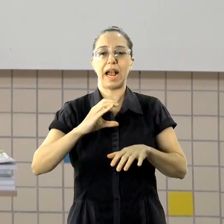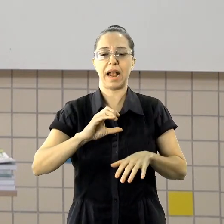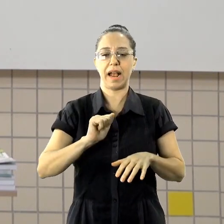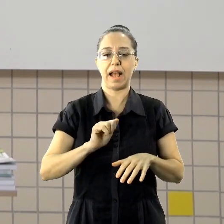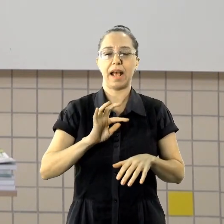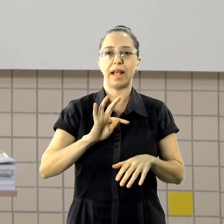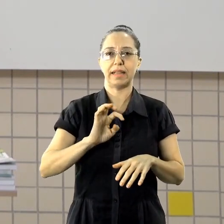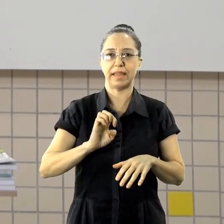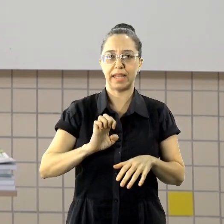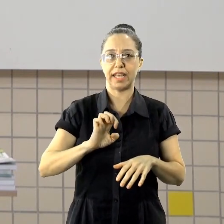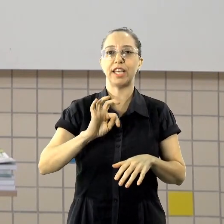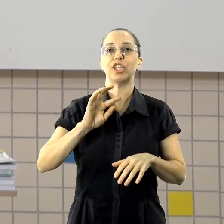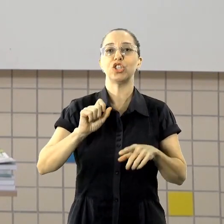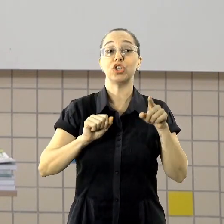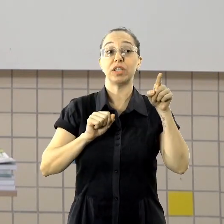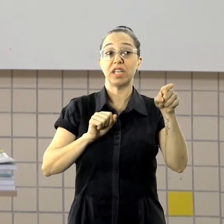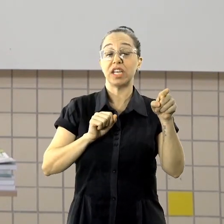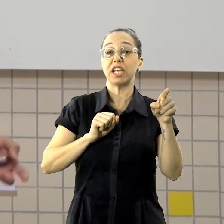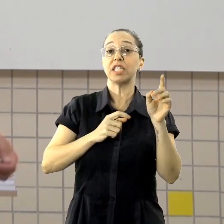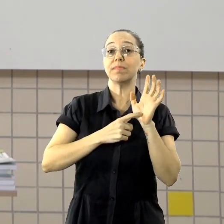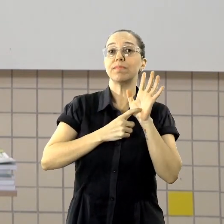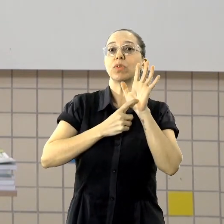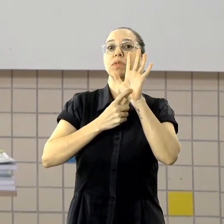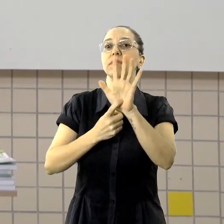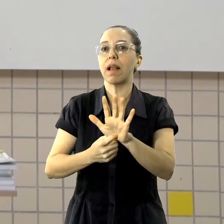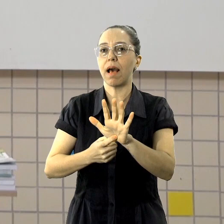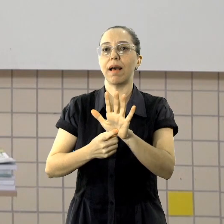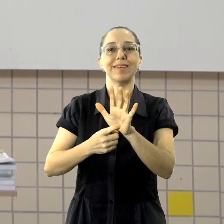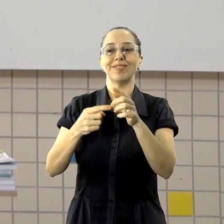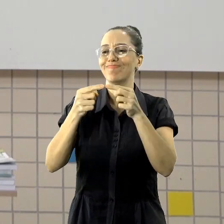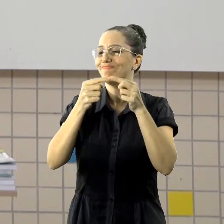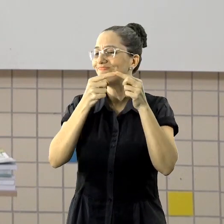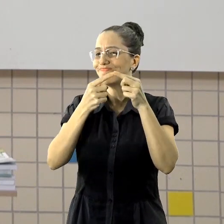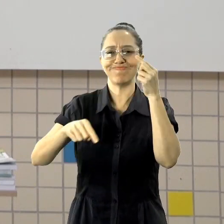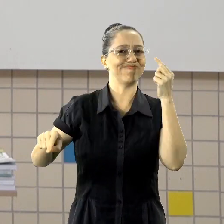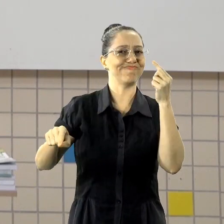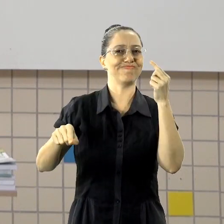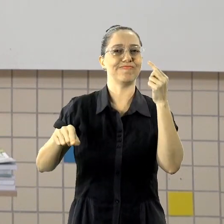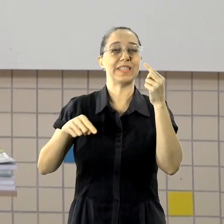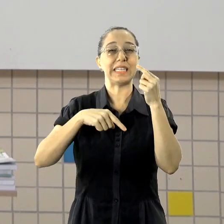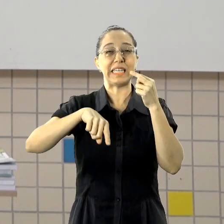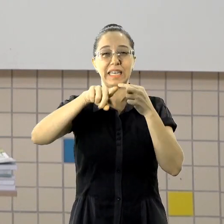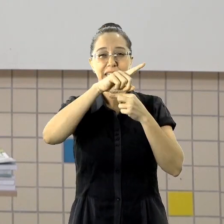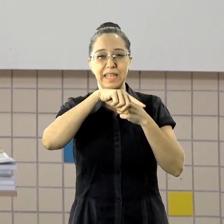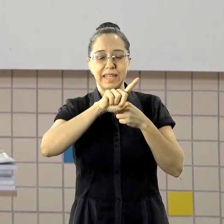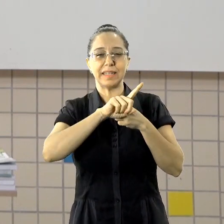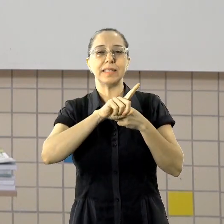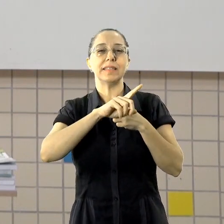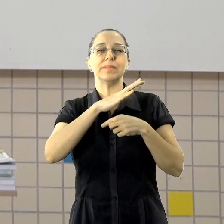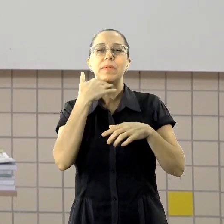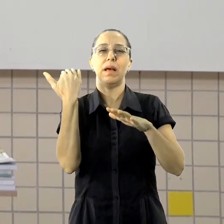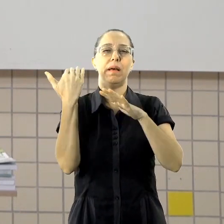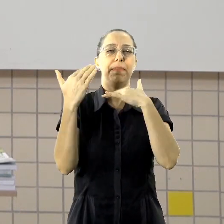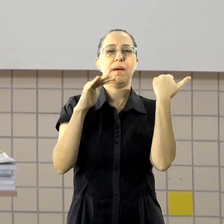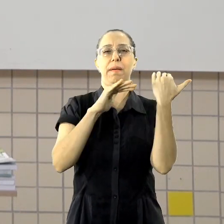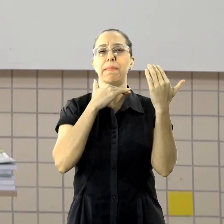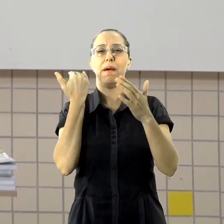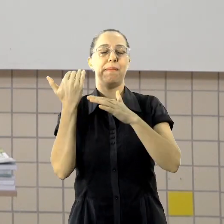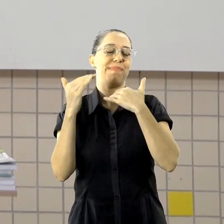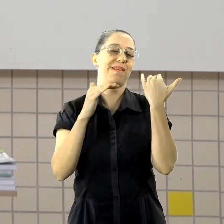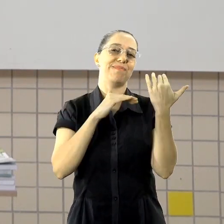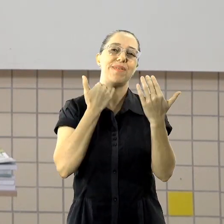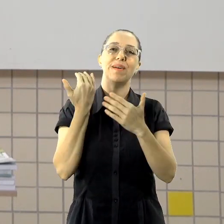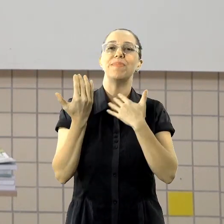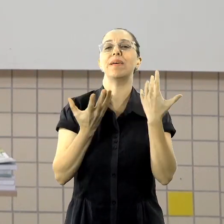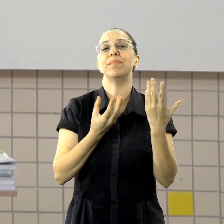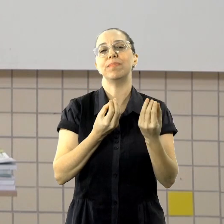governo. Foi um movimento sangrento, muitos soldados morreram ali, certo? E sobraram